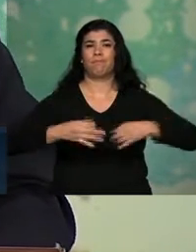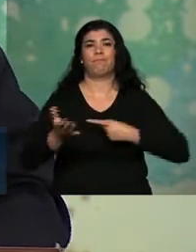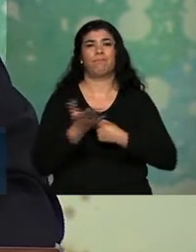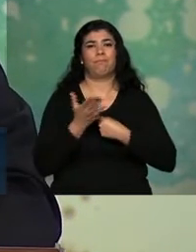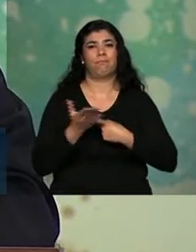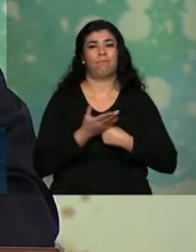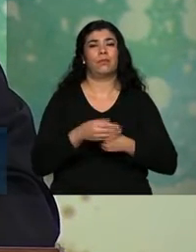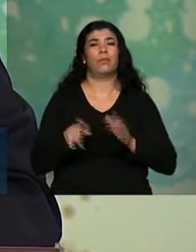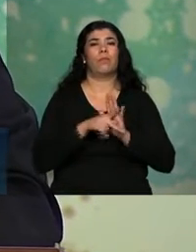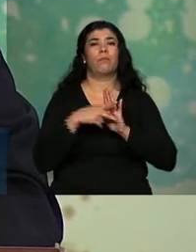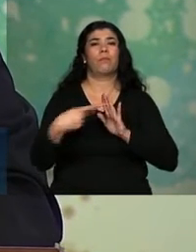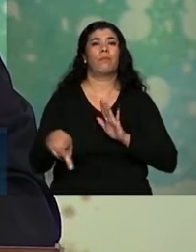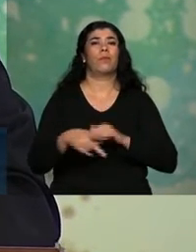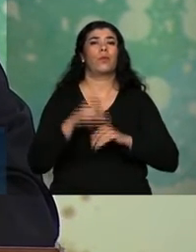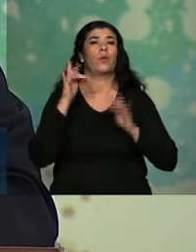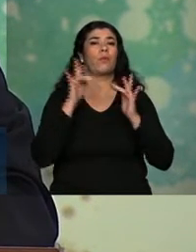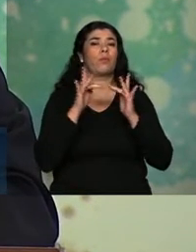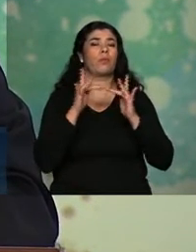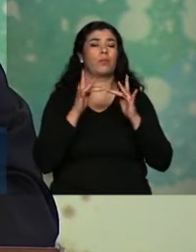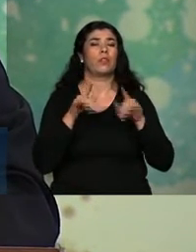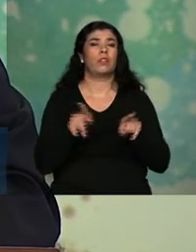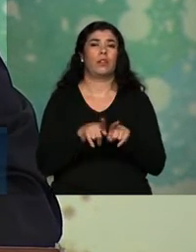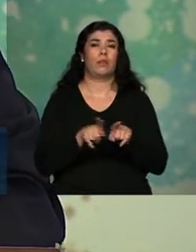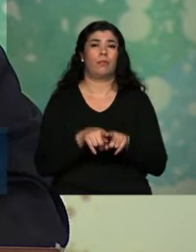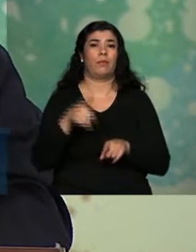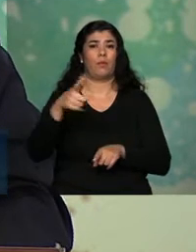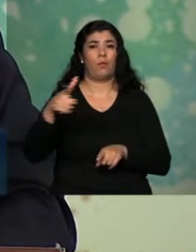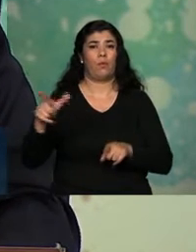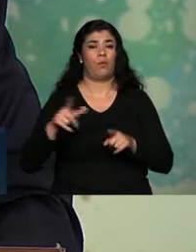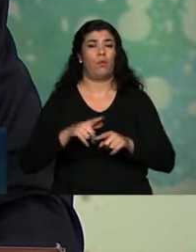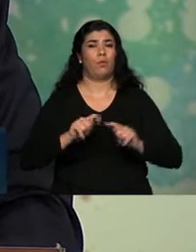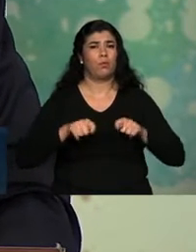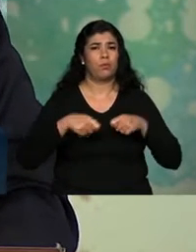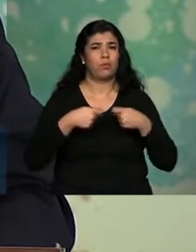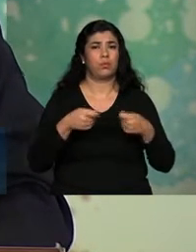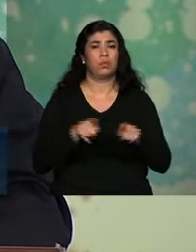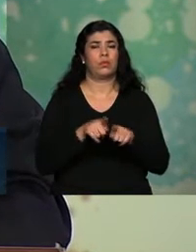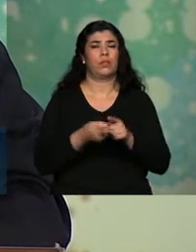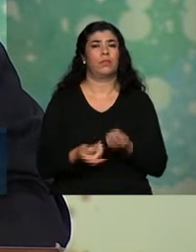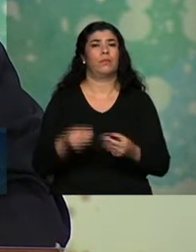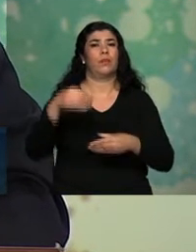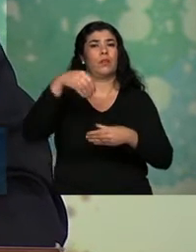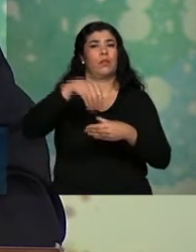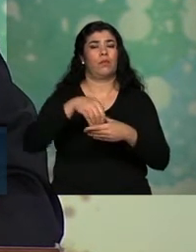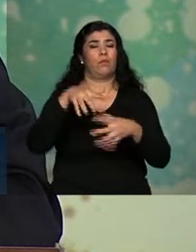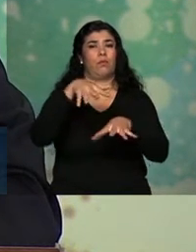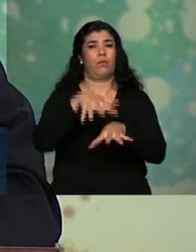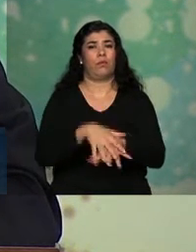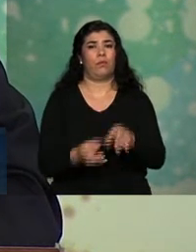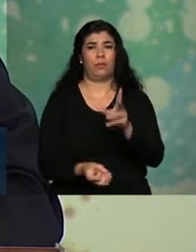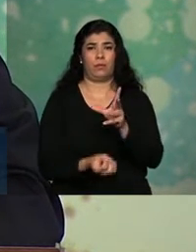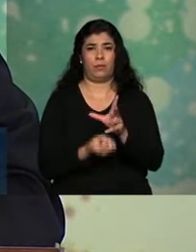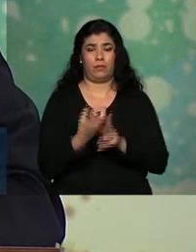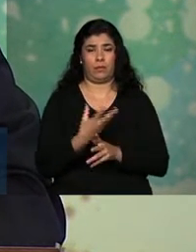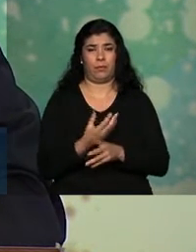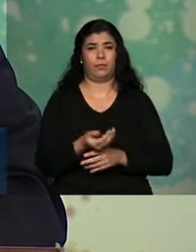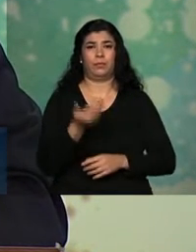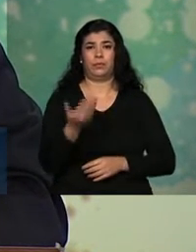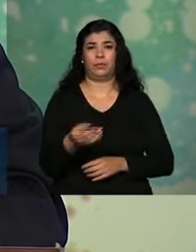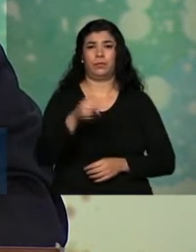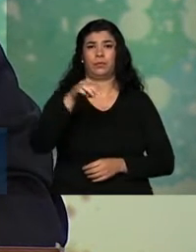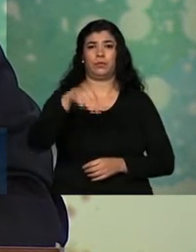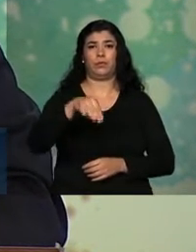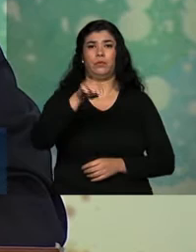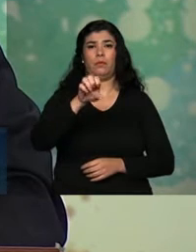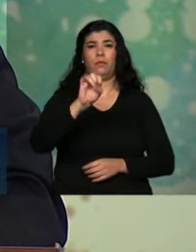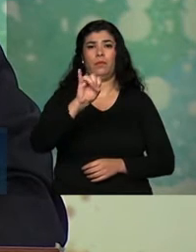seu endereço. Também temos outro desafio, que é a inclusão produtiva. O MEI se tornou